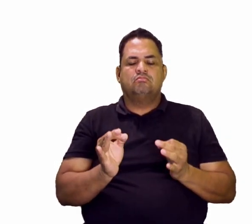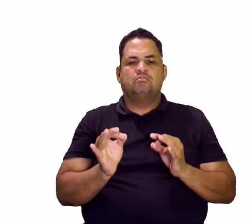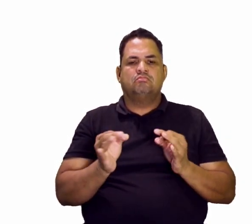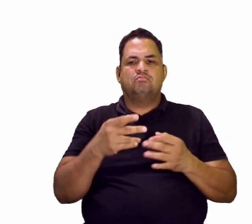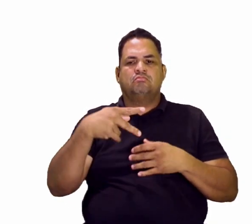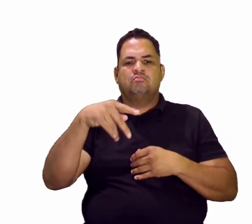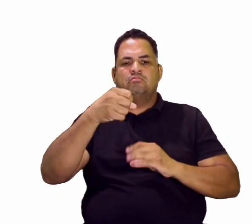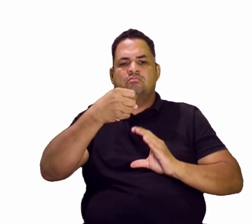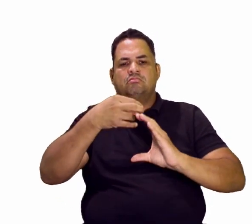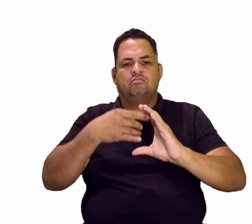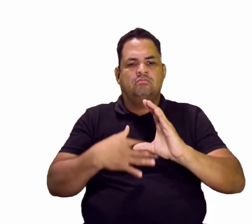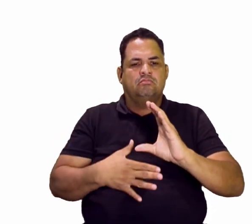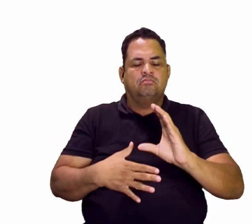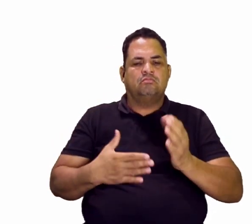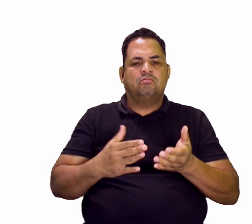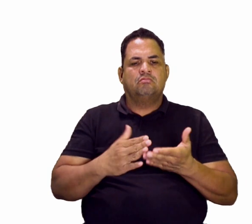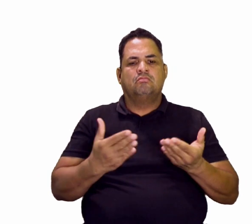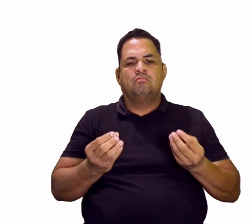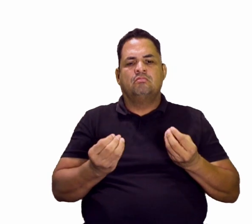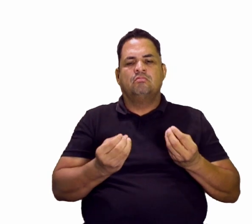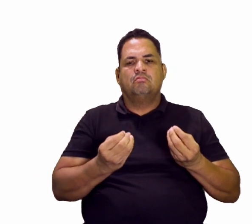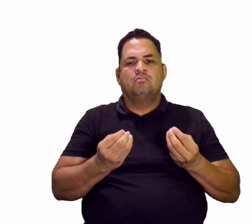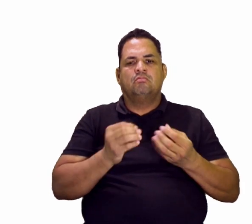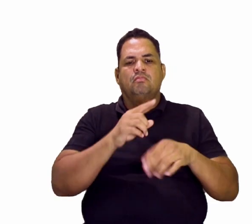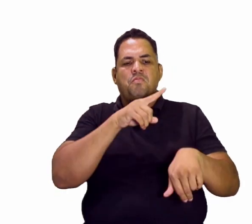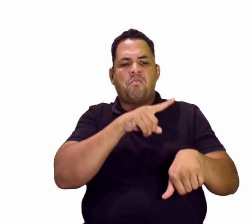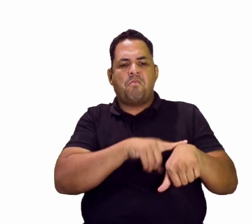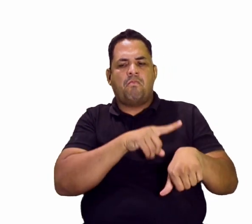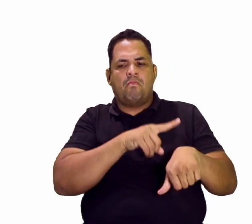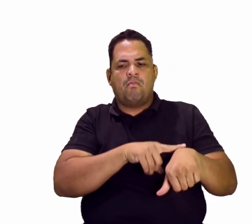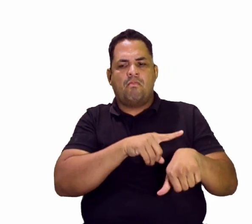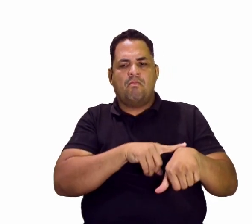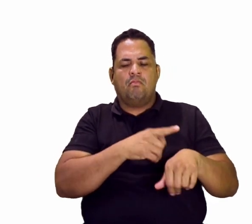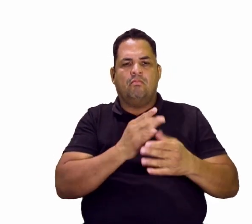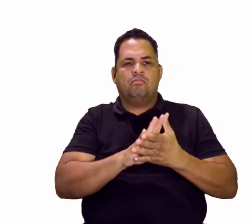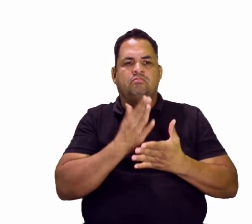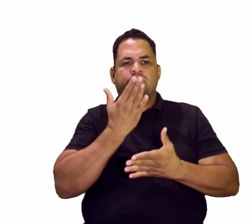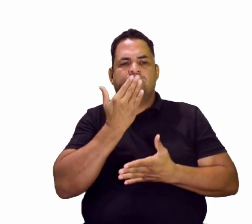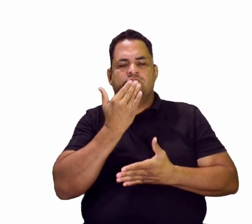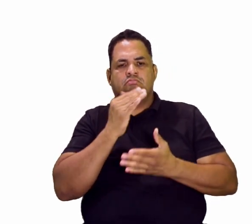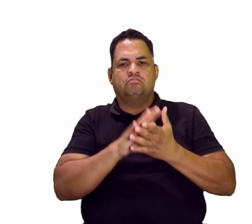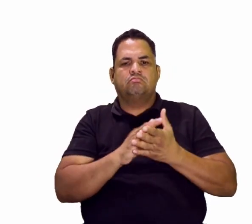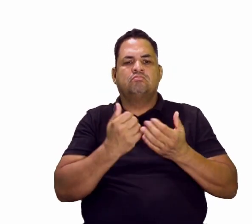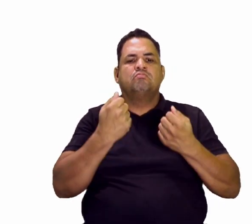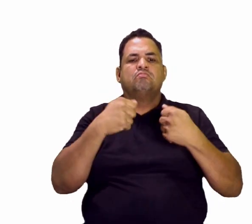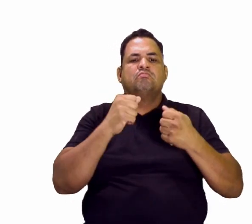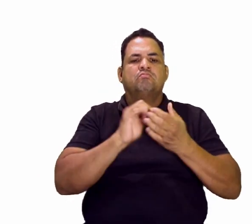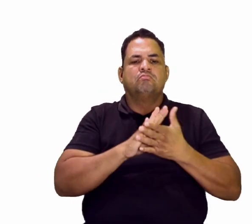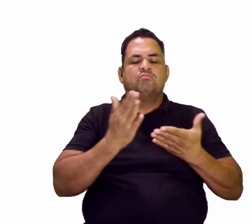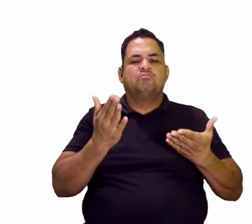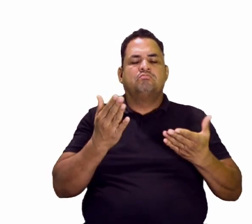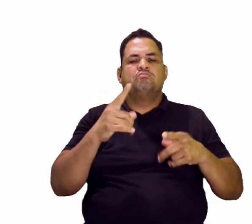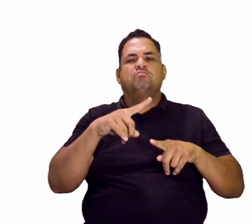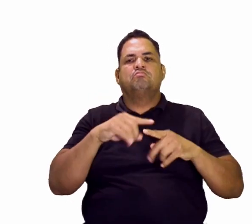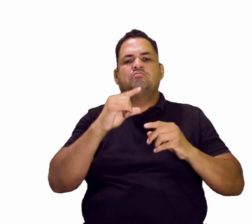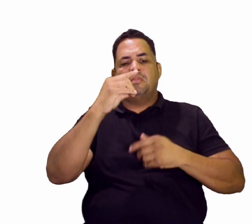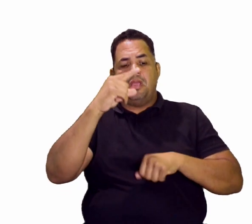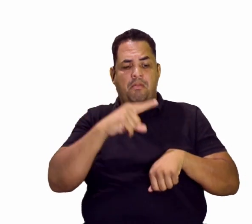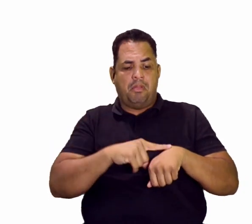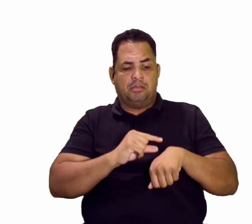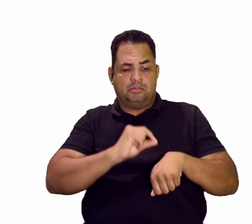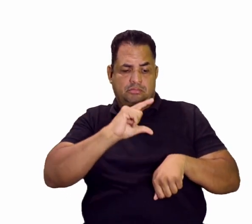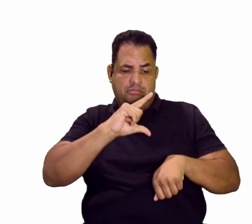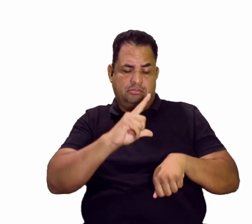as suas características, né? O horário que eles se alimentam pode se estender, pode se encurtar,